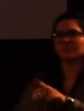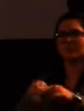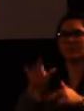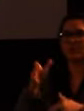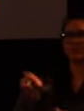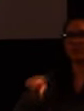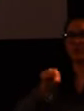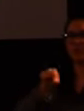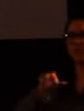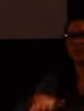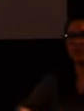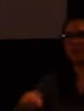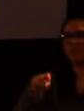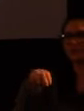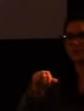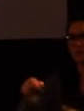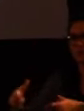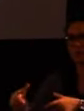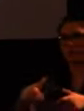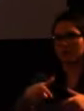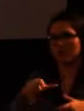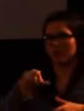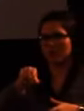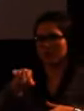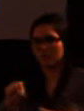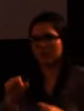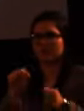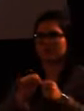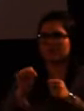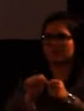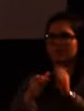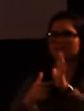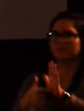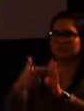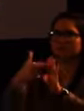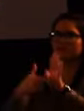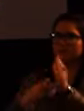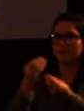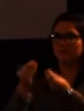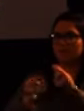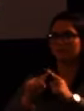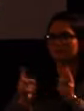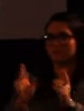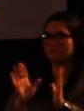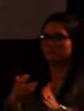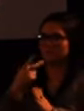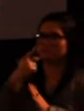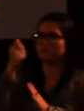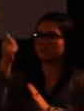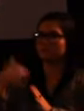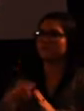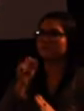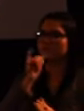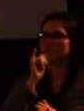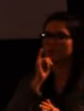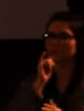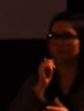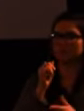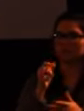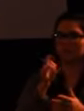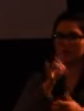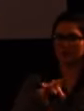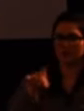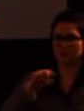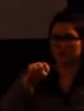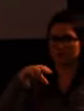de uso que a LOUS deveria territorializar e trazer o regramento, mas já dizia, quando caracterizava cada